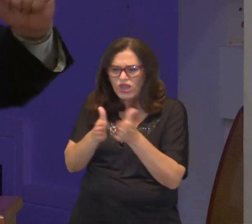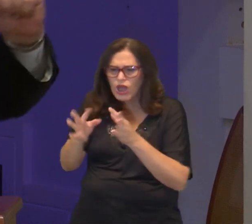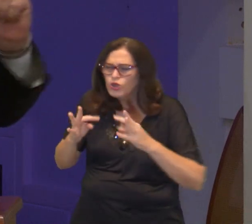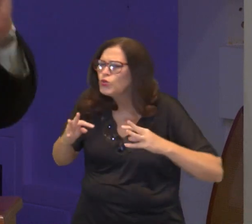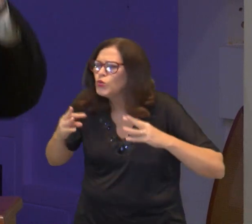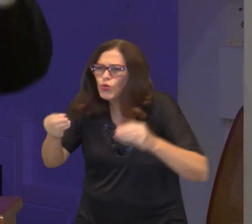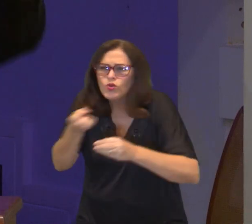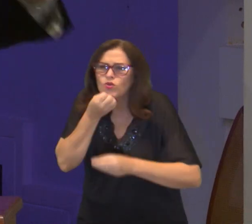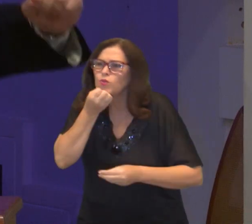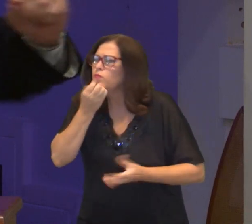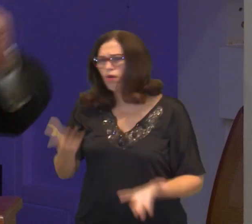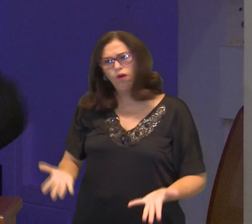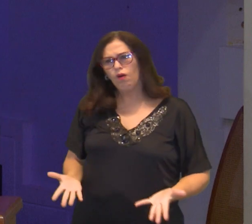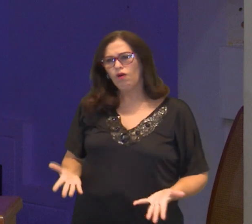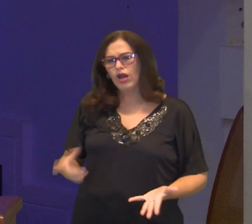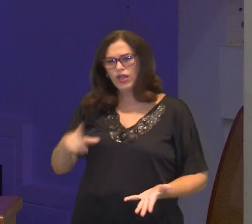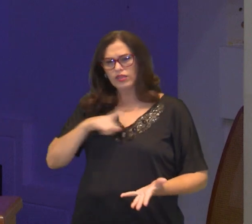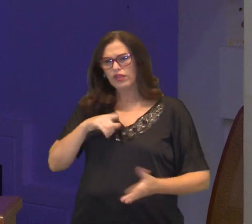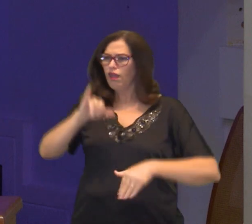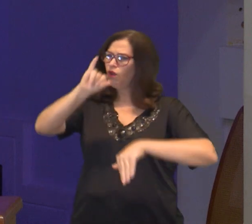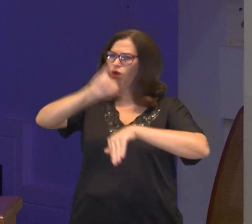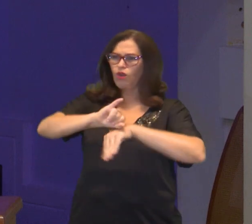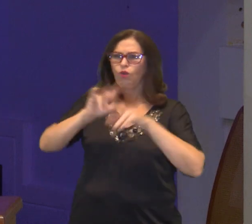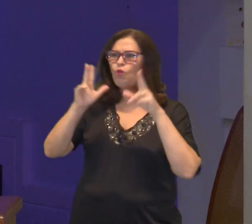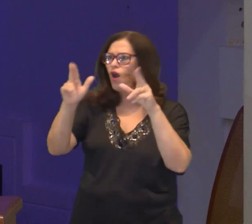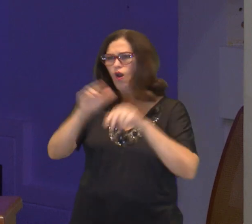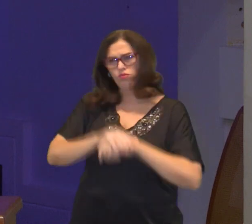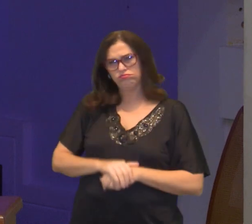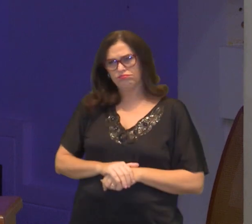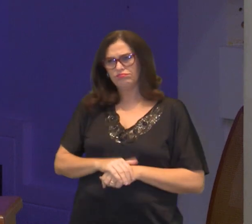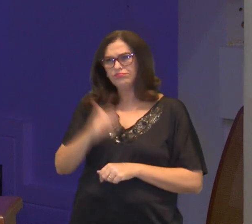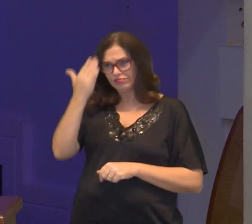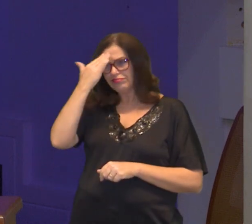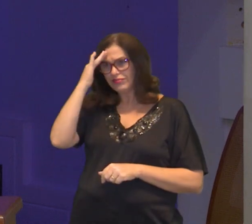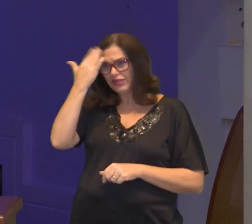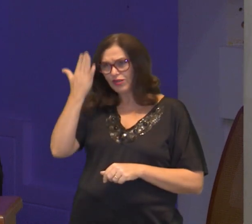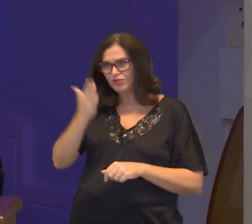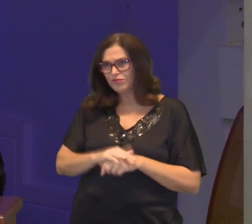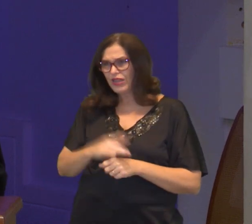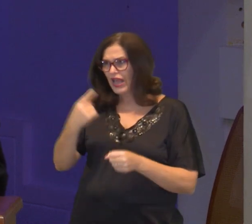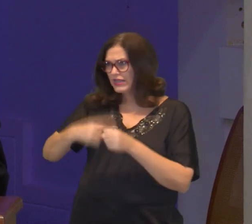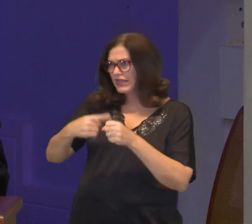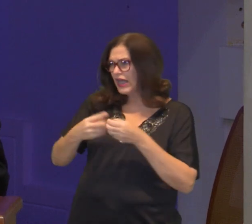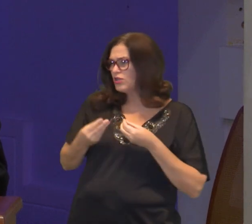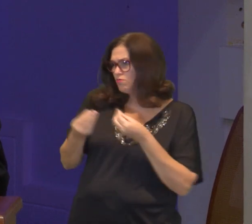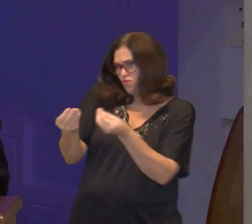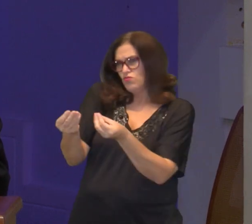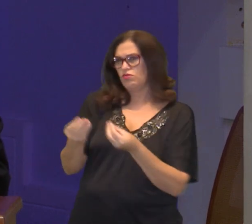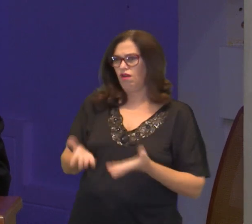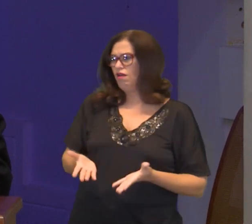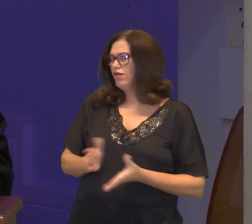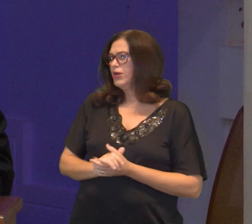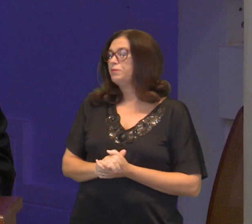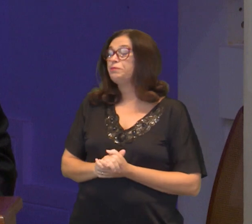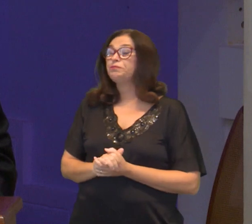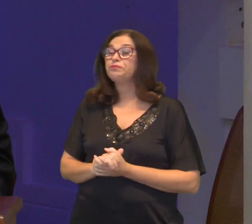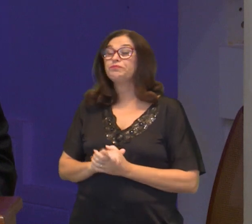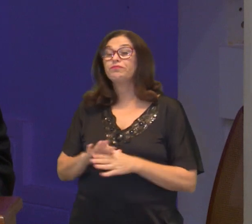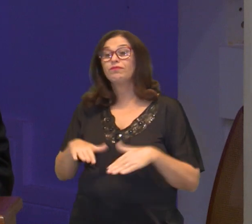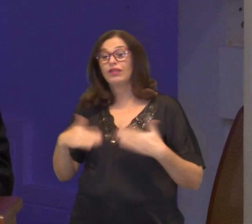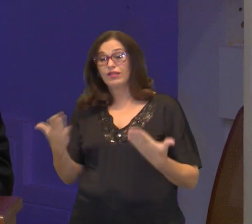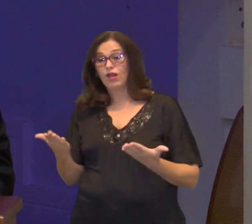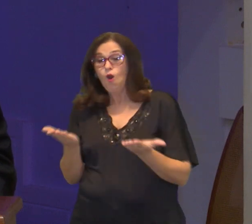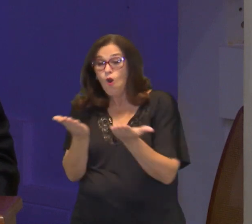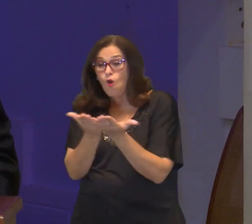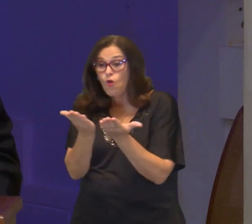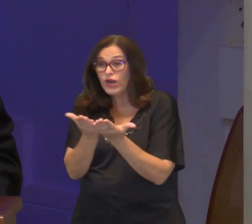de bom que tem no centro da cidade, que a cidade possa oferecer. E o